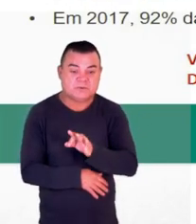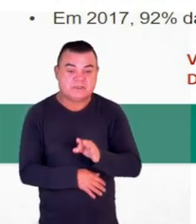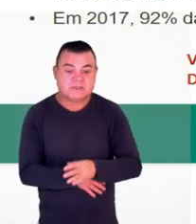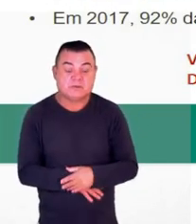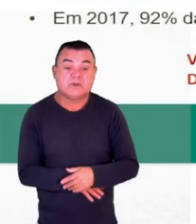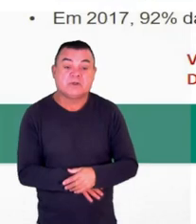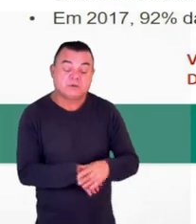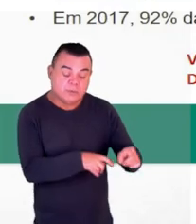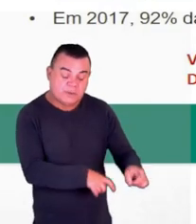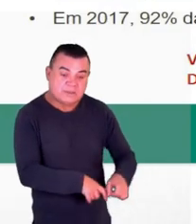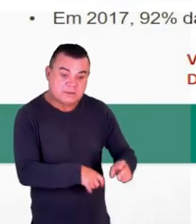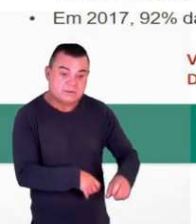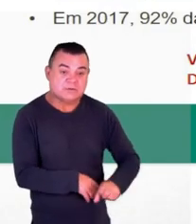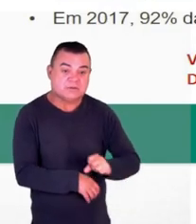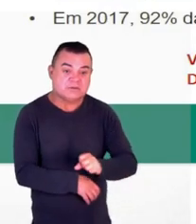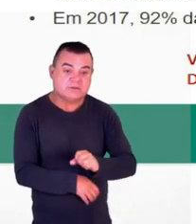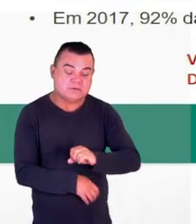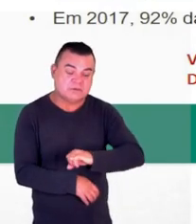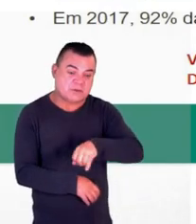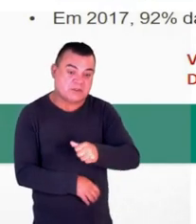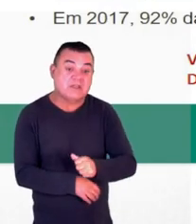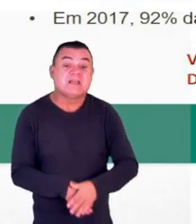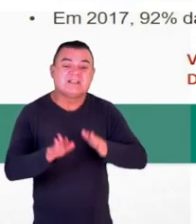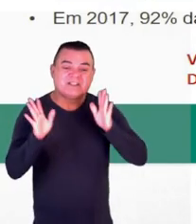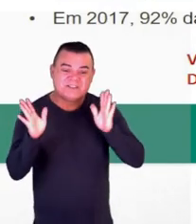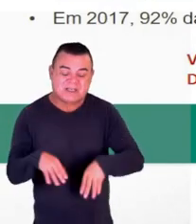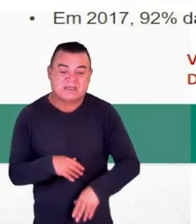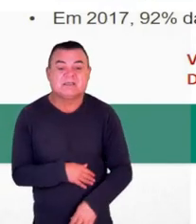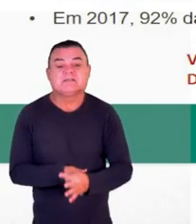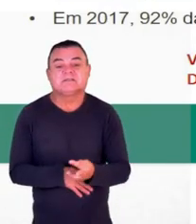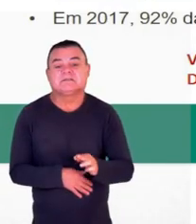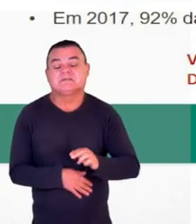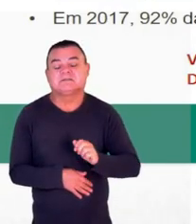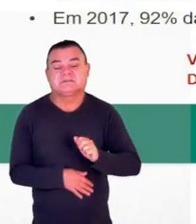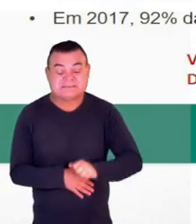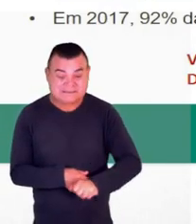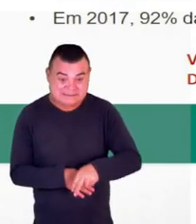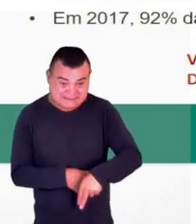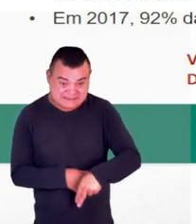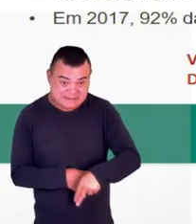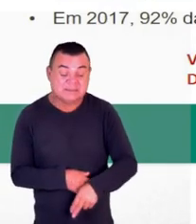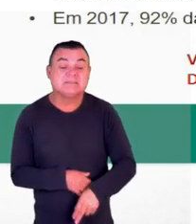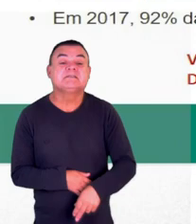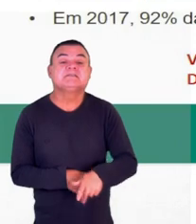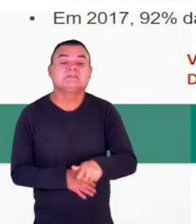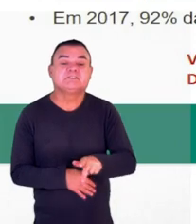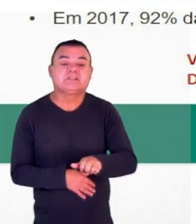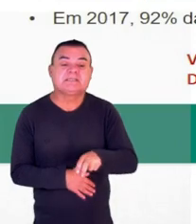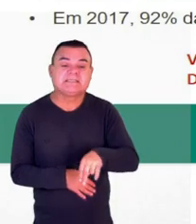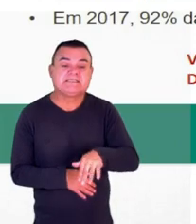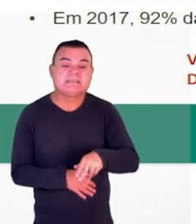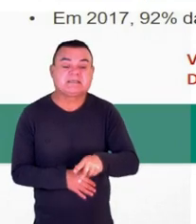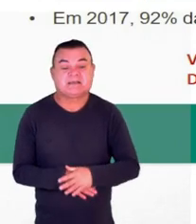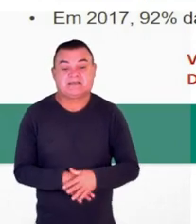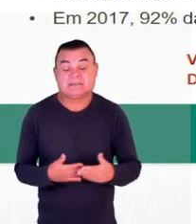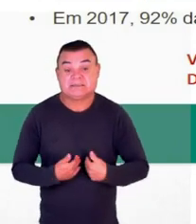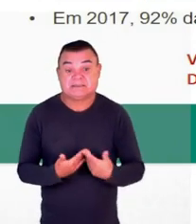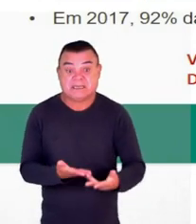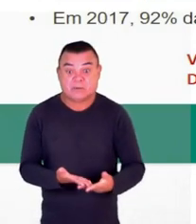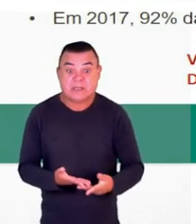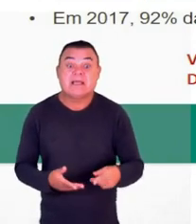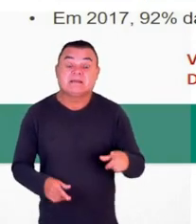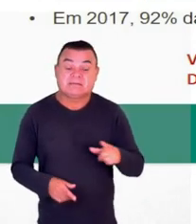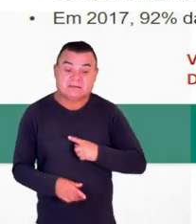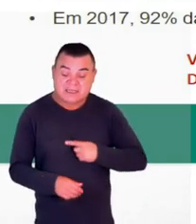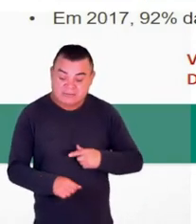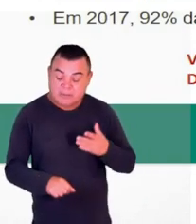era transgênica e esse ano no in acho que foi no início do ano houve ainda aprovação né pra entrada do do da do Trigo